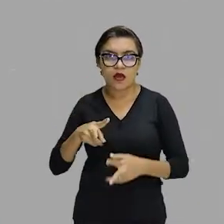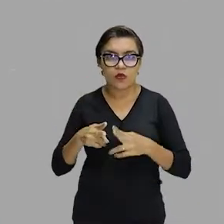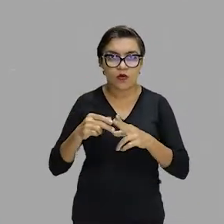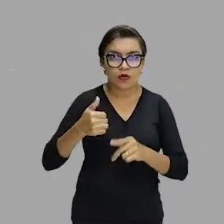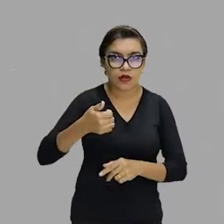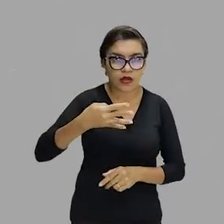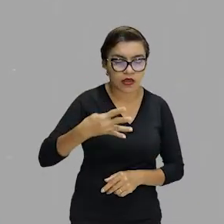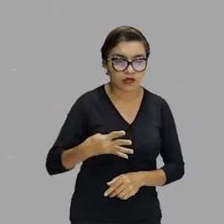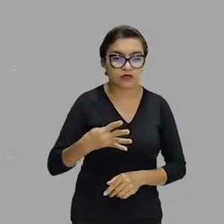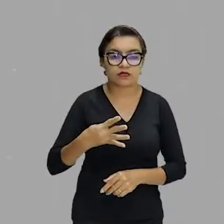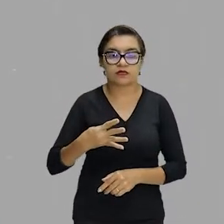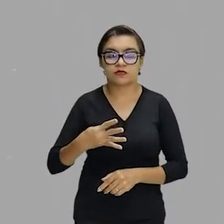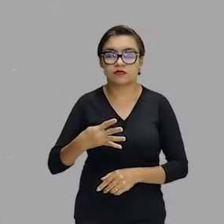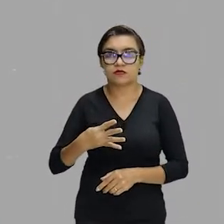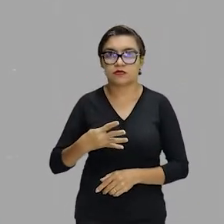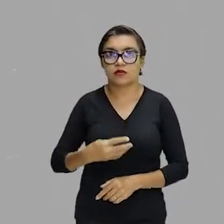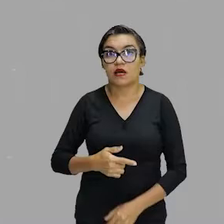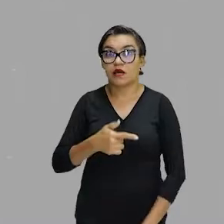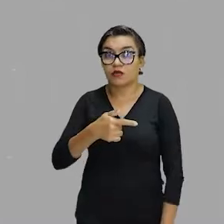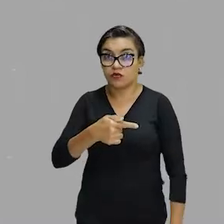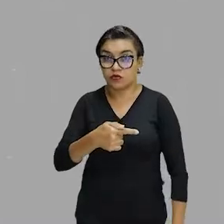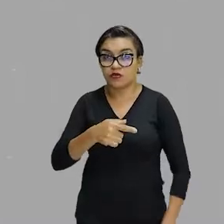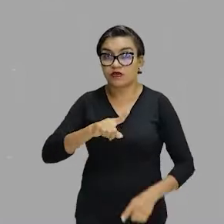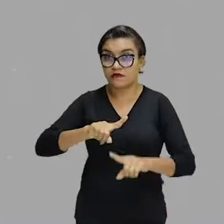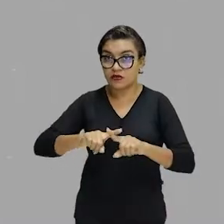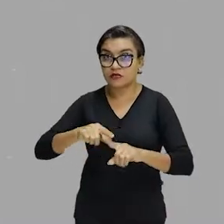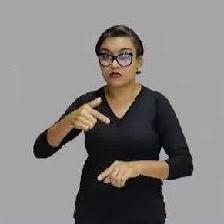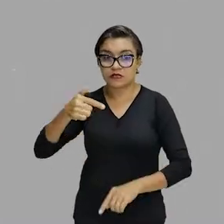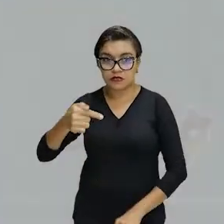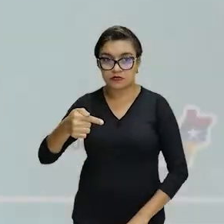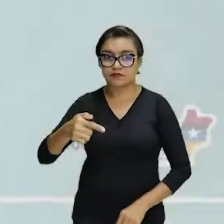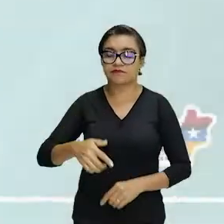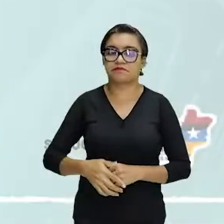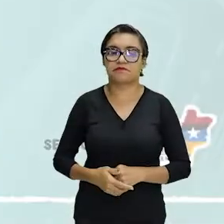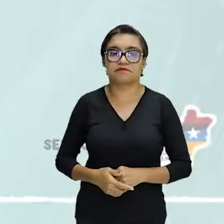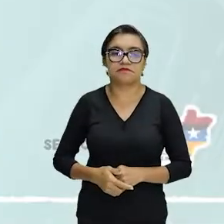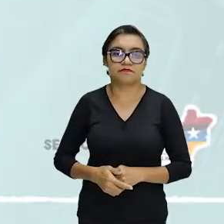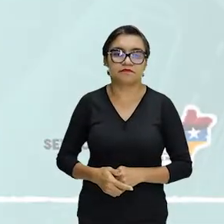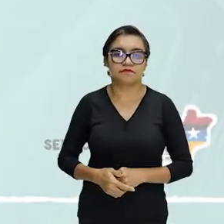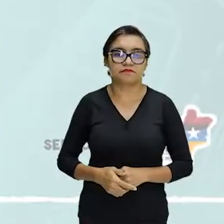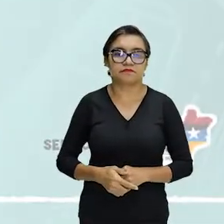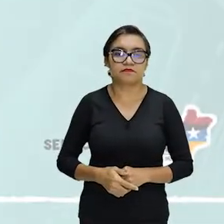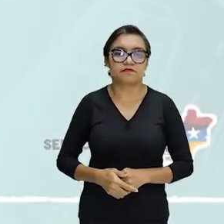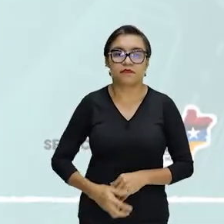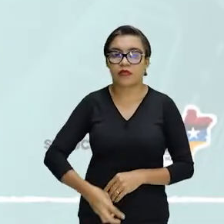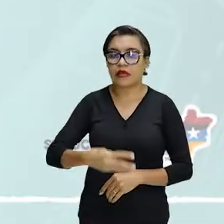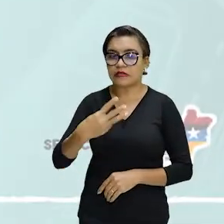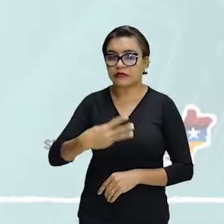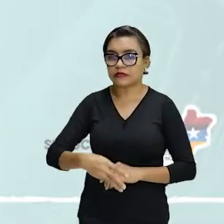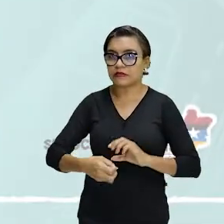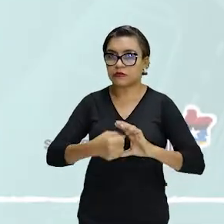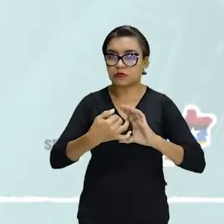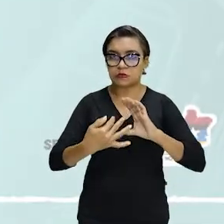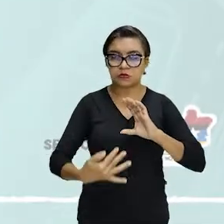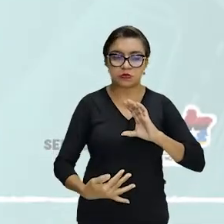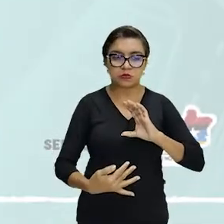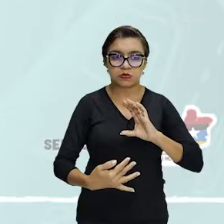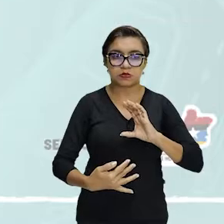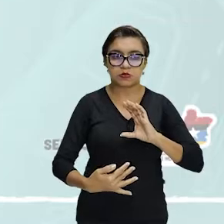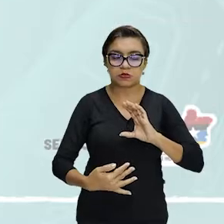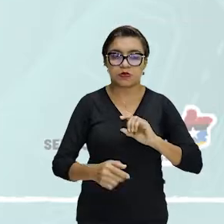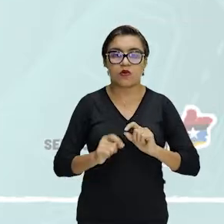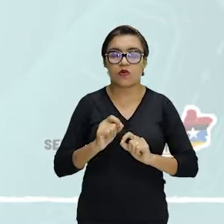que é o 2 vezes o 7, tá? Terceira propriedade, divisão